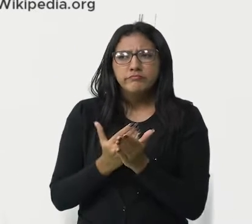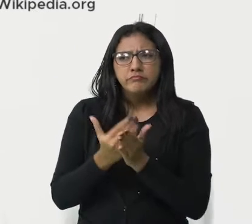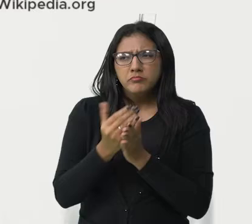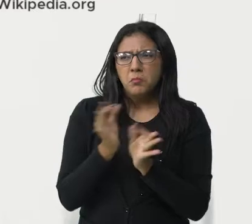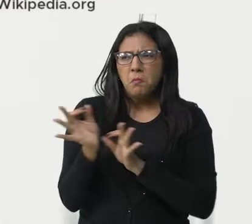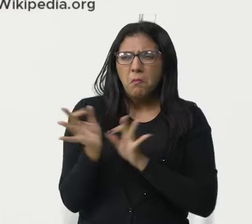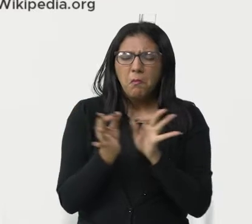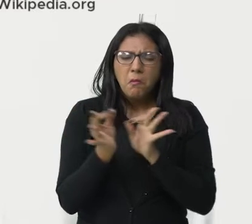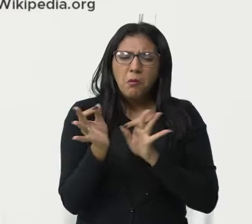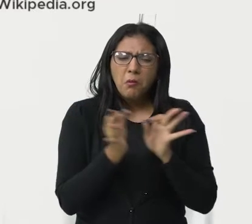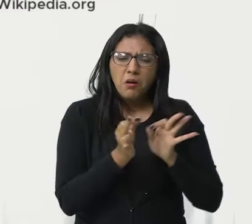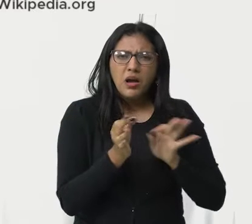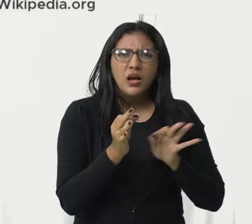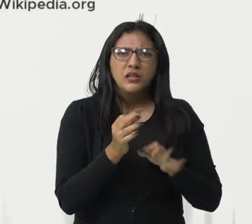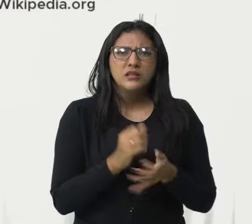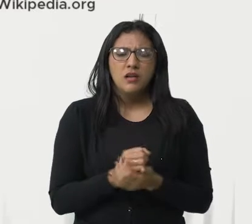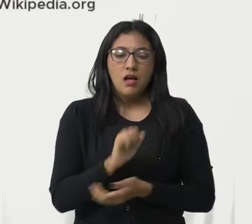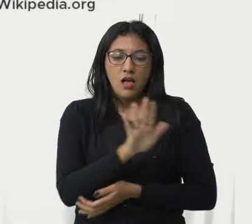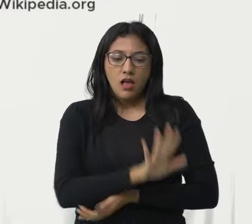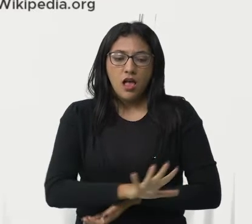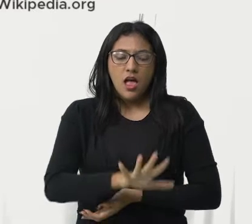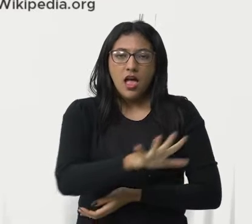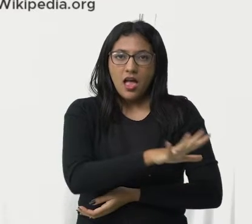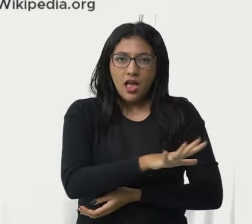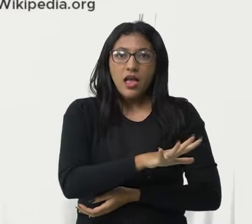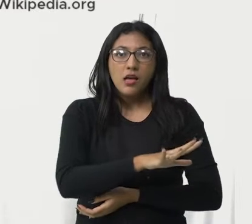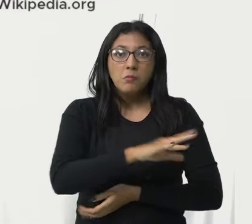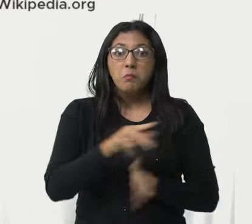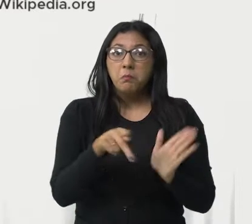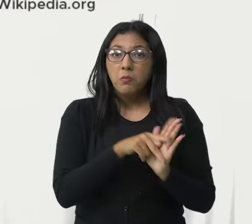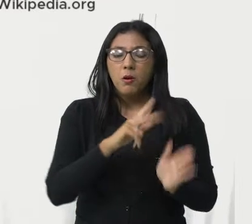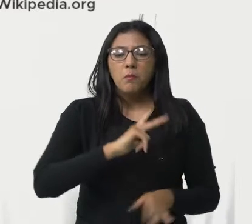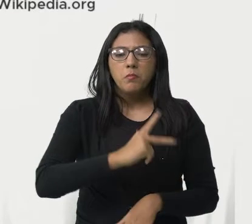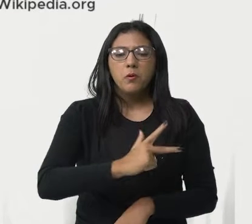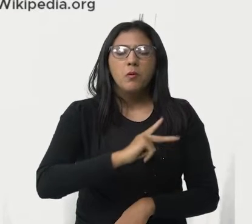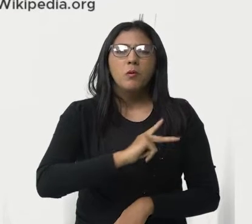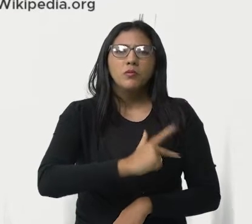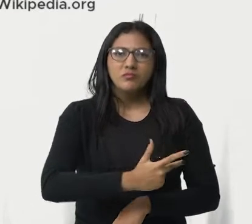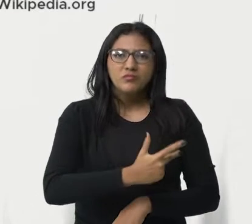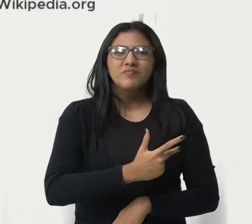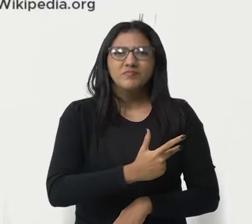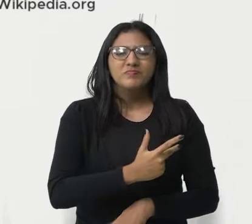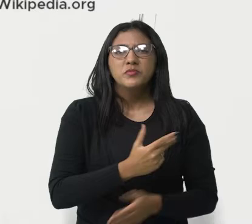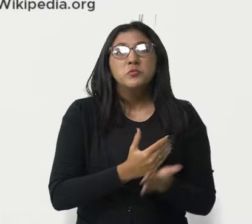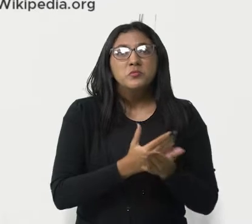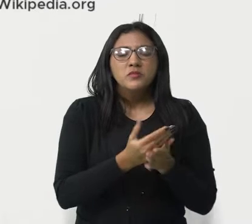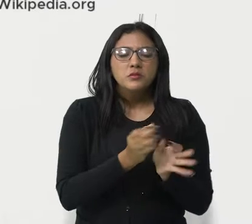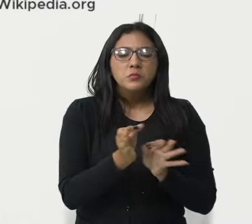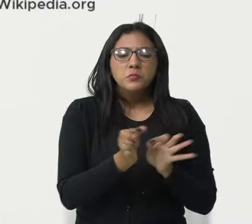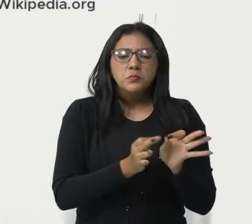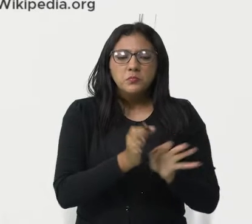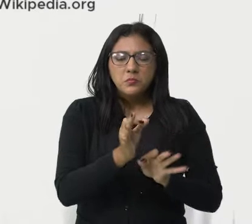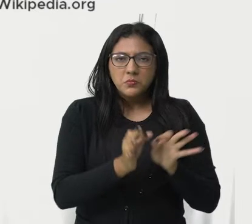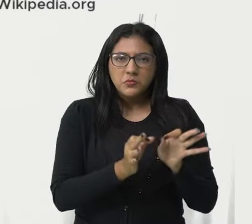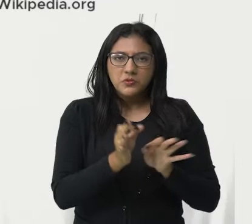né, toda essa região que pertencia a Portugal, ela começa a dividir o território